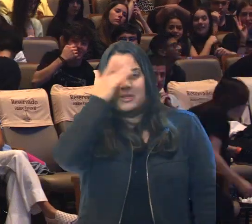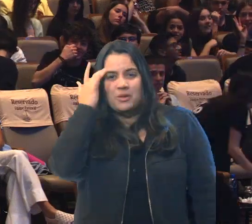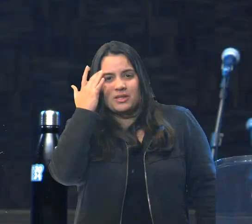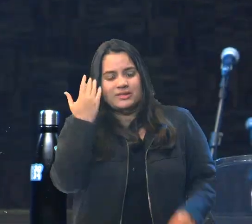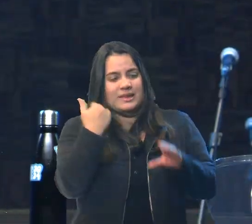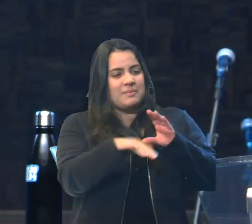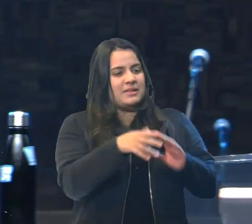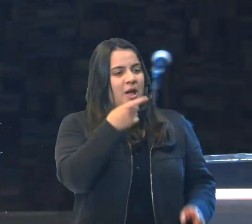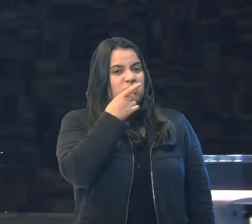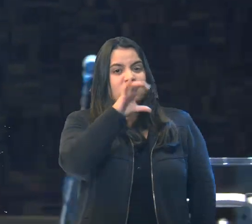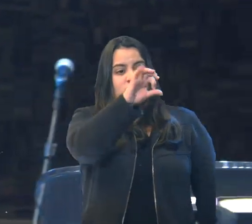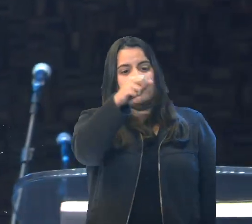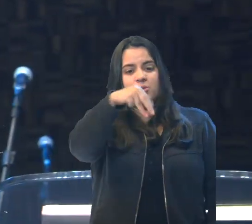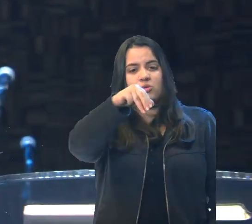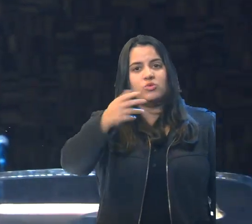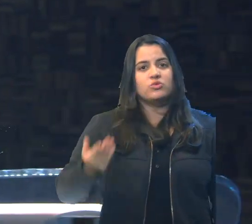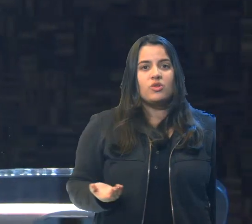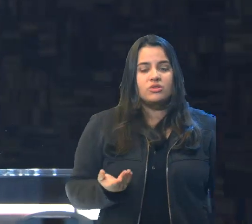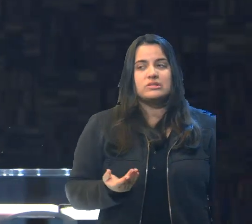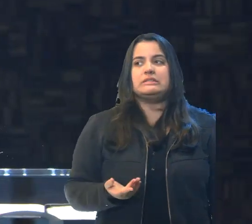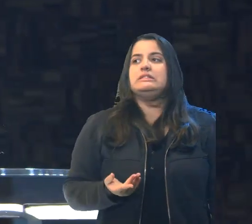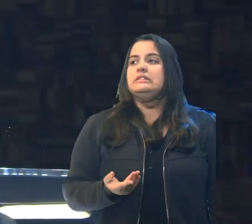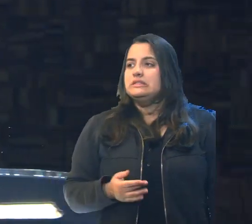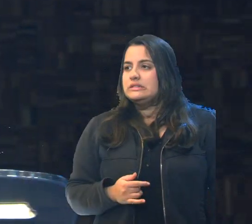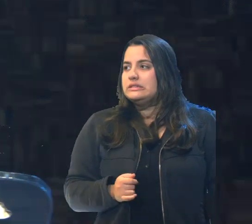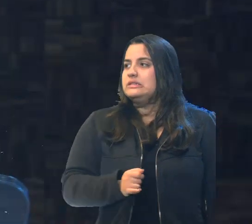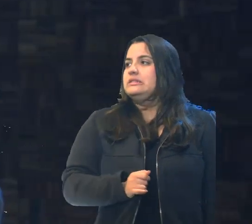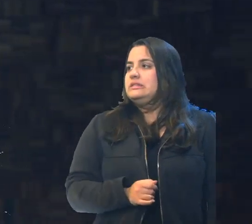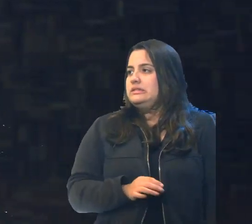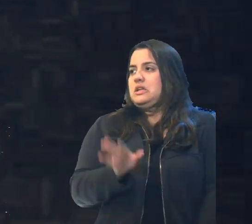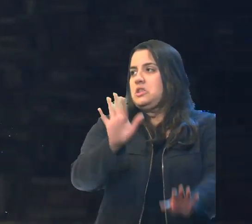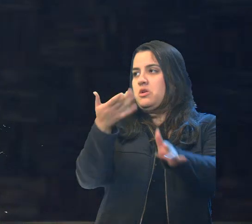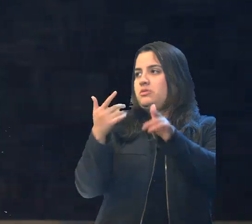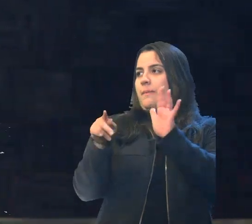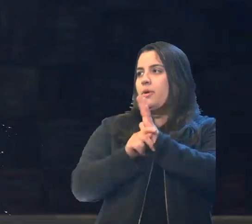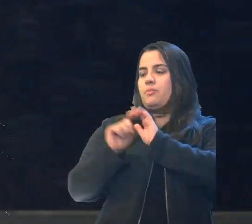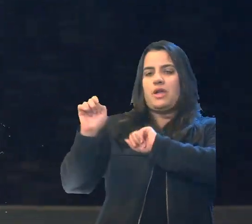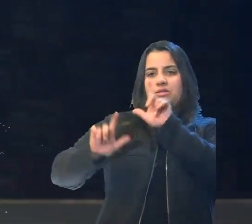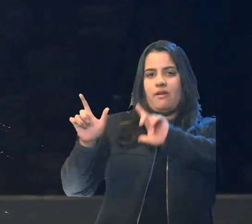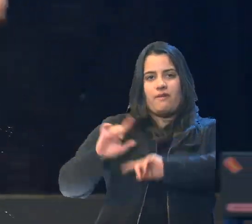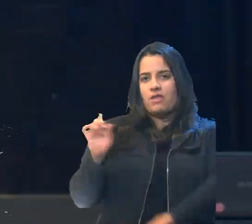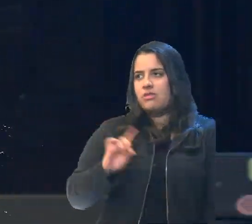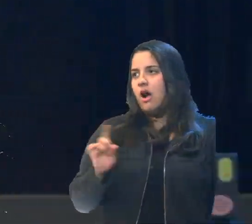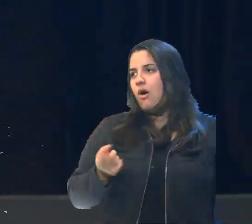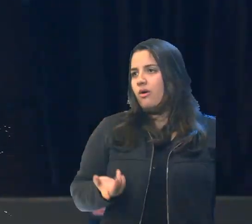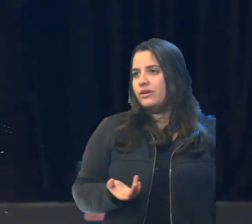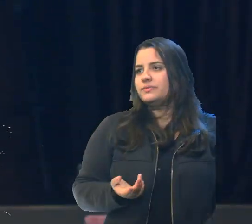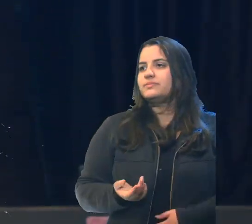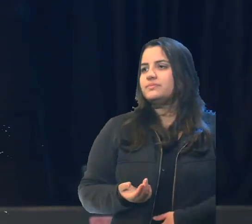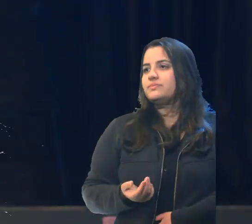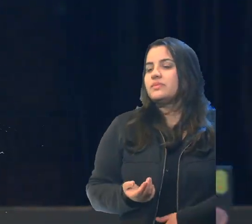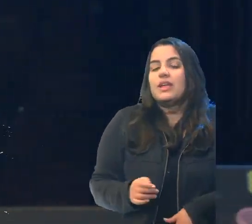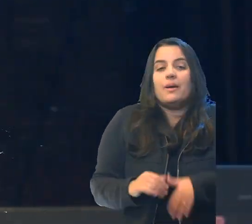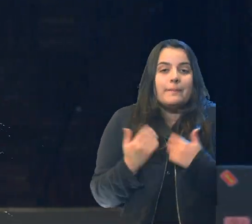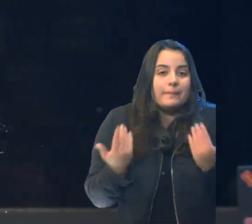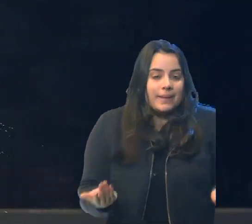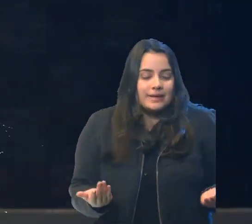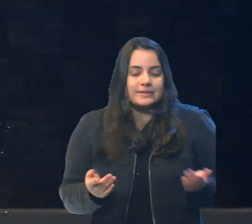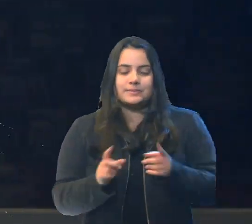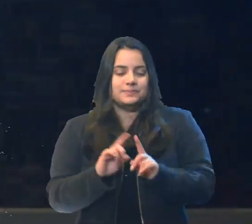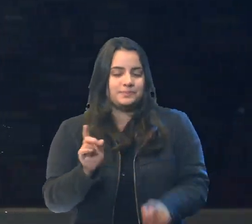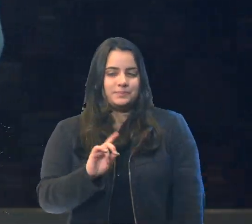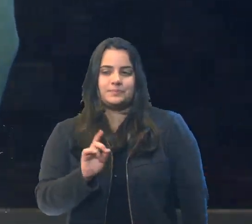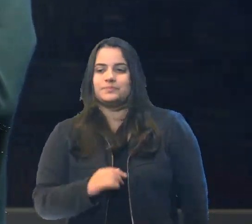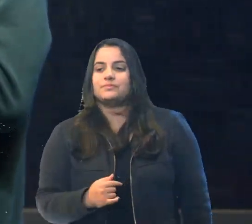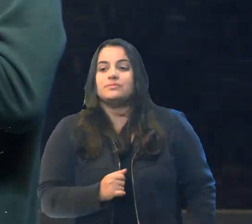minutos, irmão. Você não está no programa de televisão, não. Mas não é disso. Eu